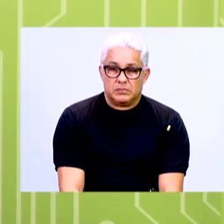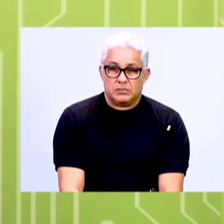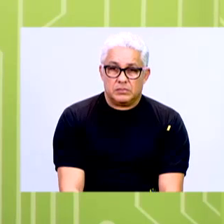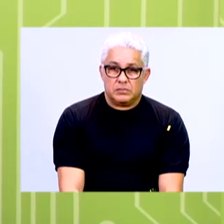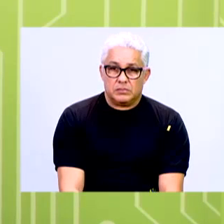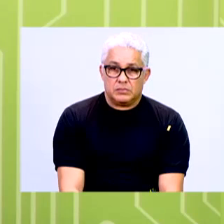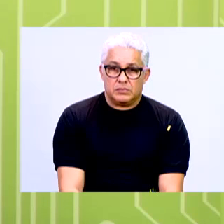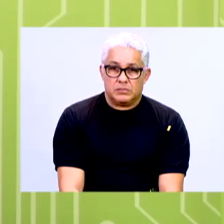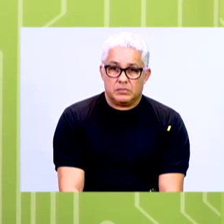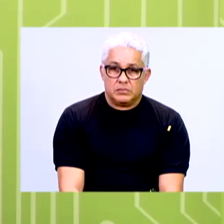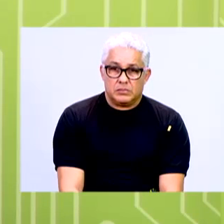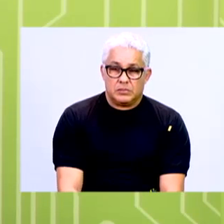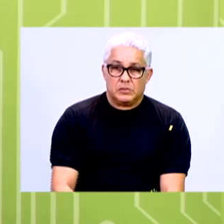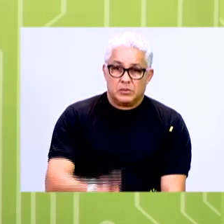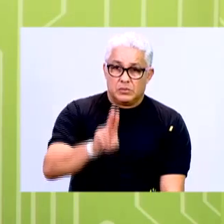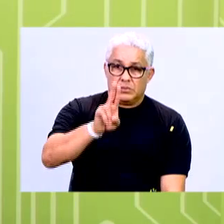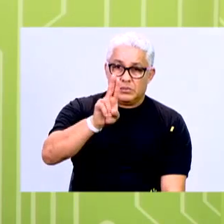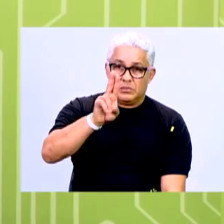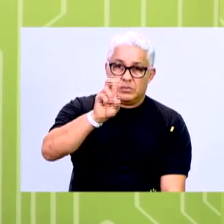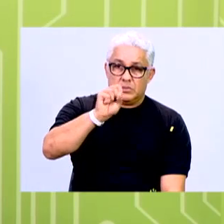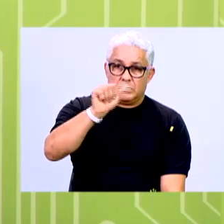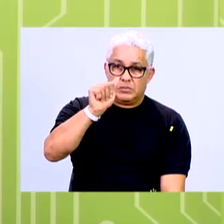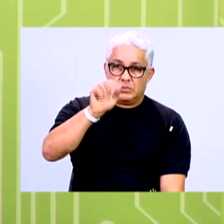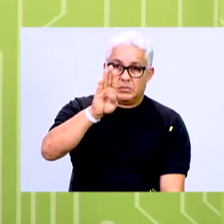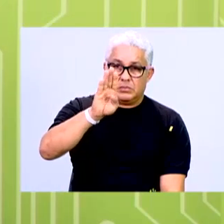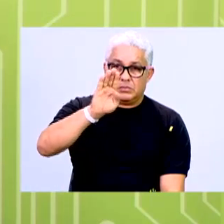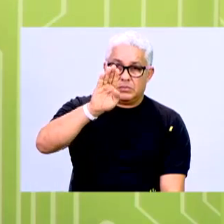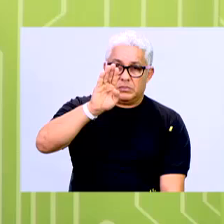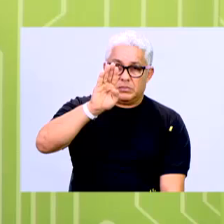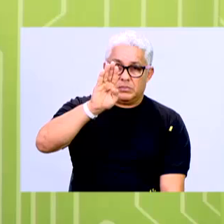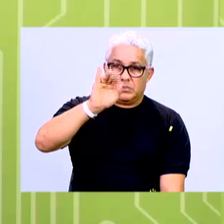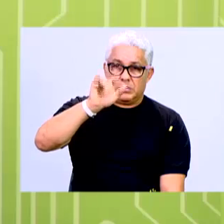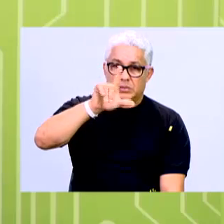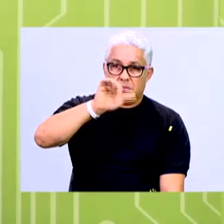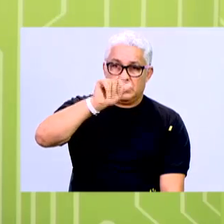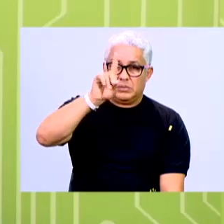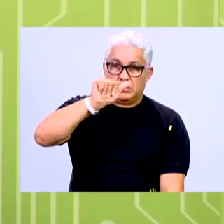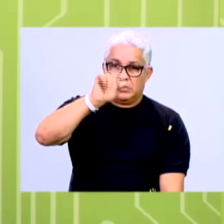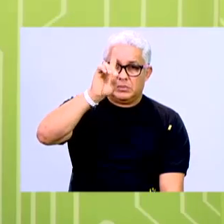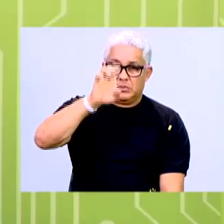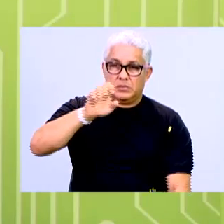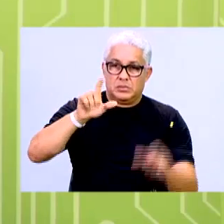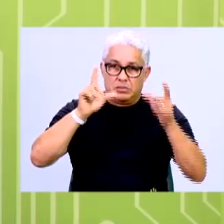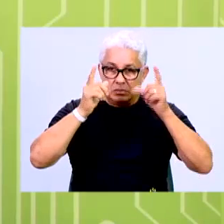Requisitos de usabilidade, de tela. Então temos aí